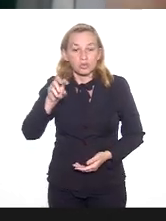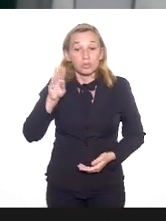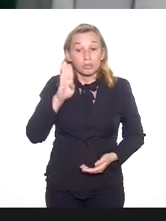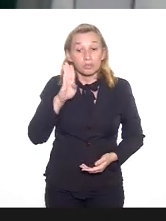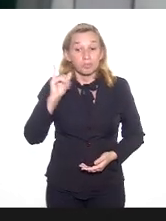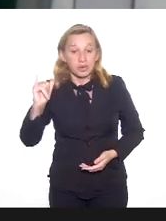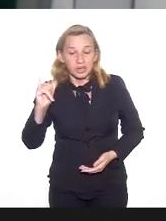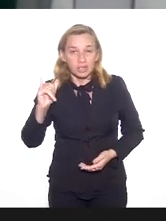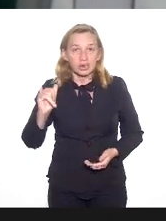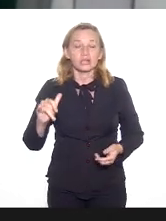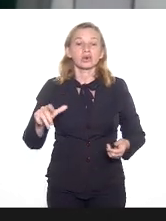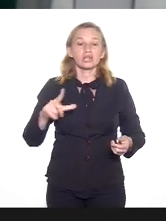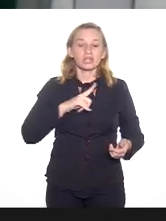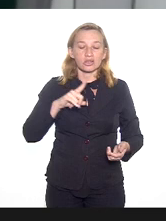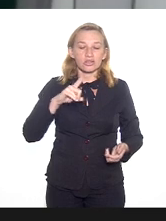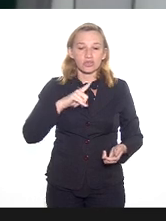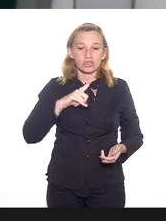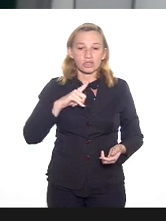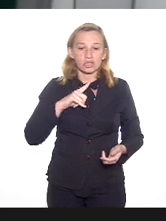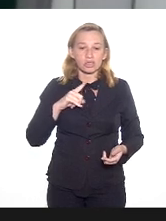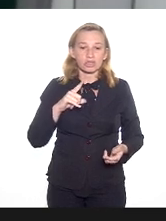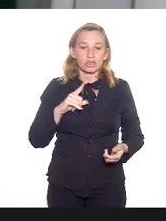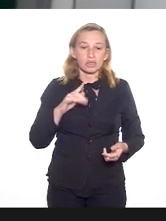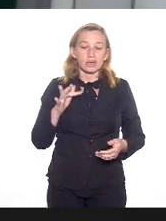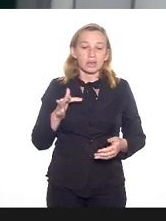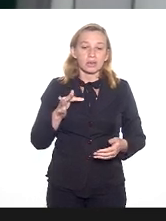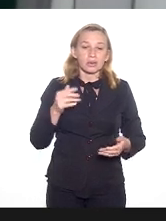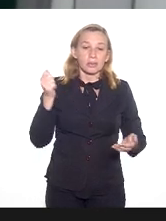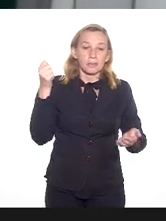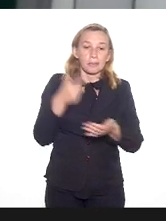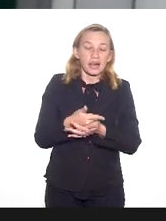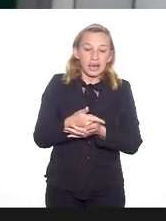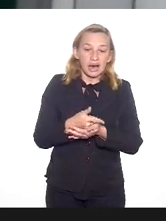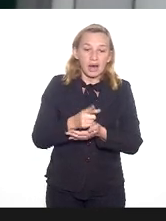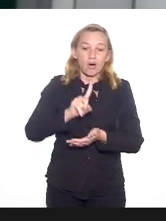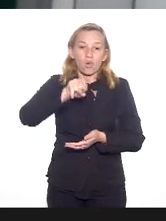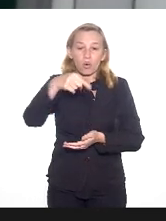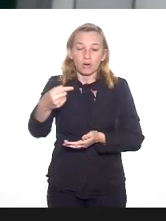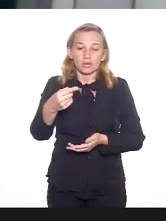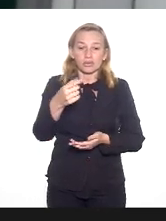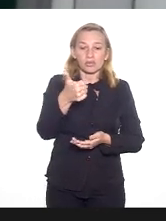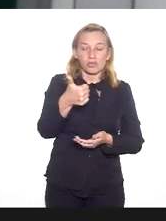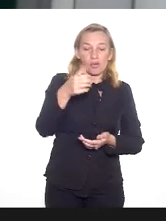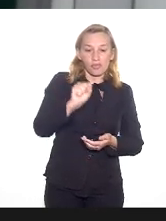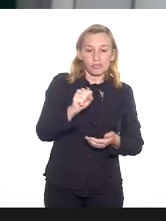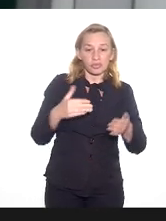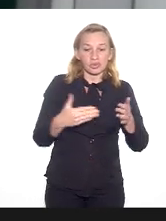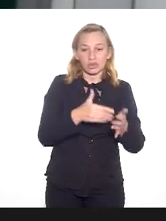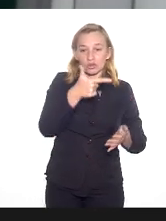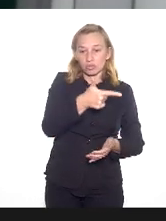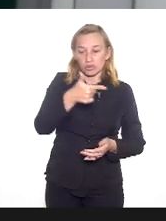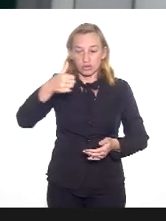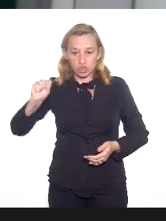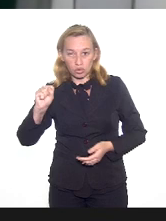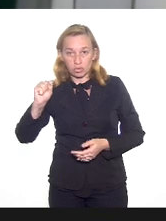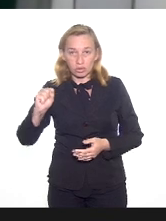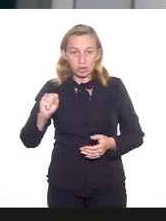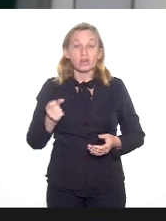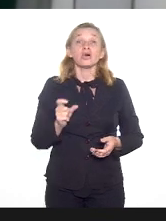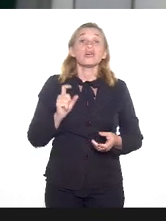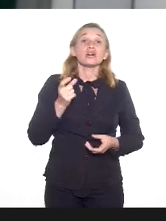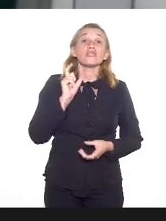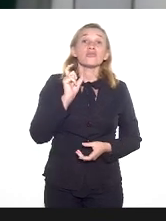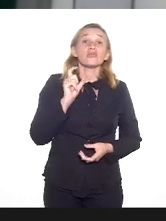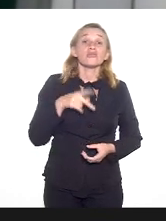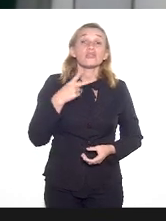tinha a projeção de pagar outros 18 bi até 2028.